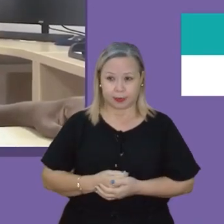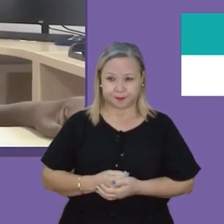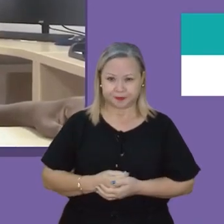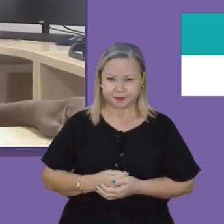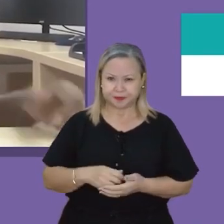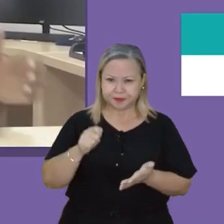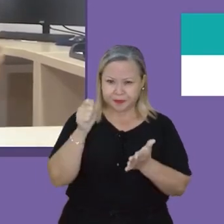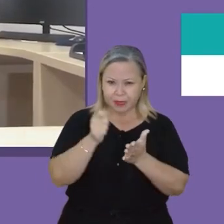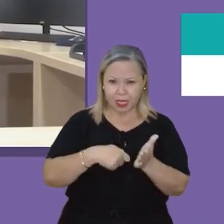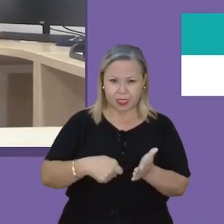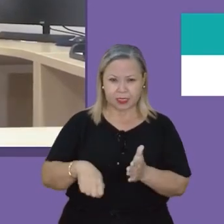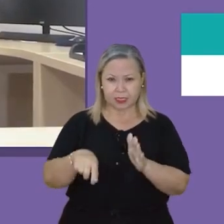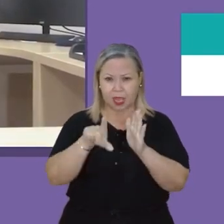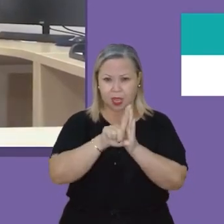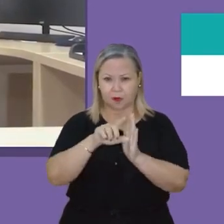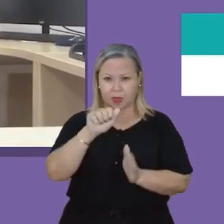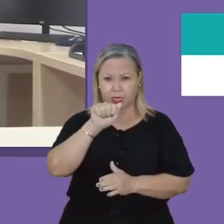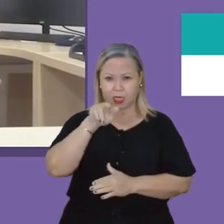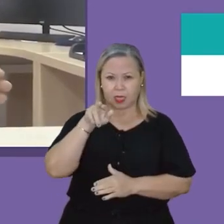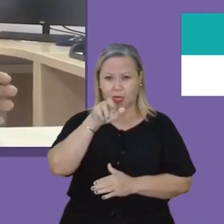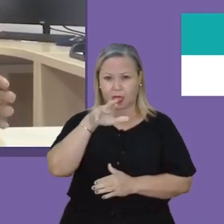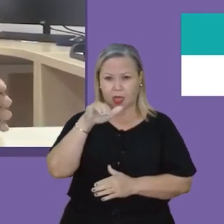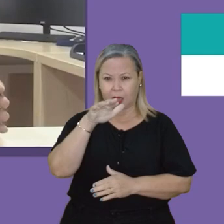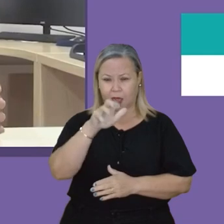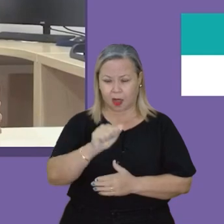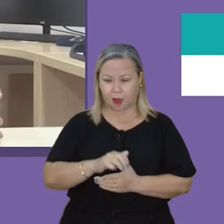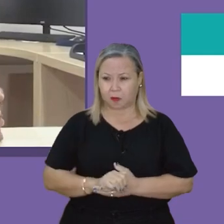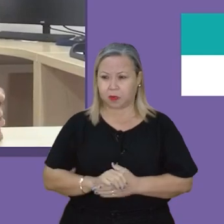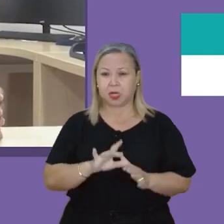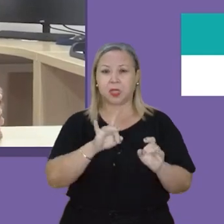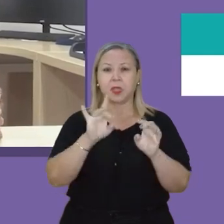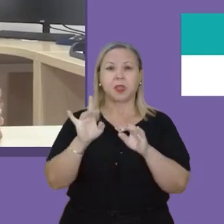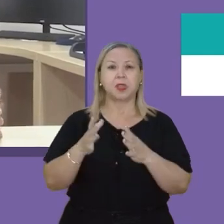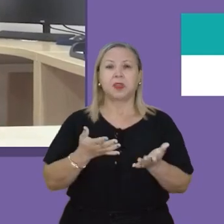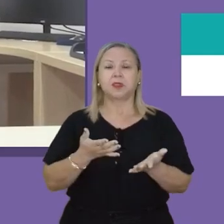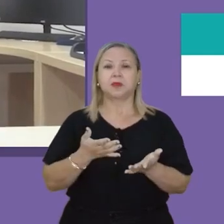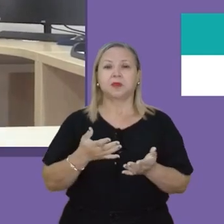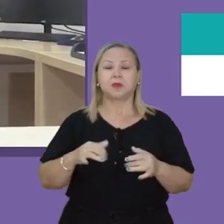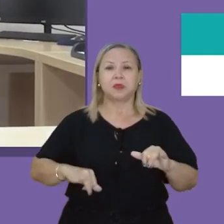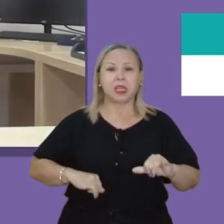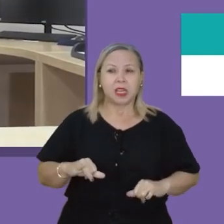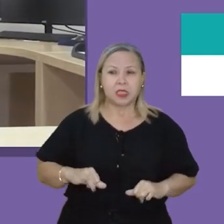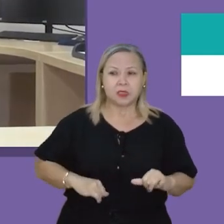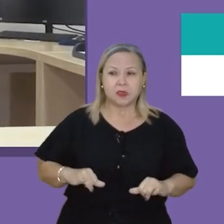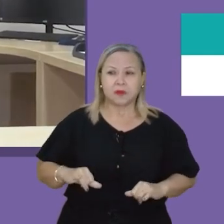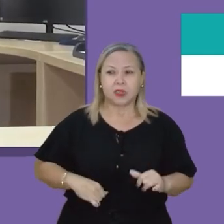Áurea, as mulheres foram fazer seus quitutes, elas